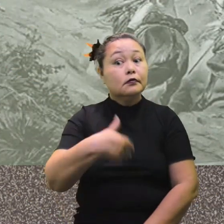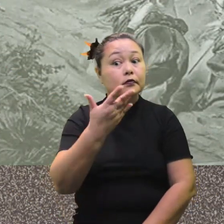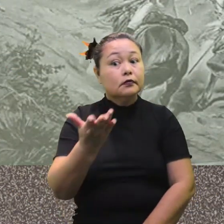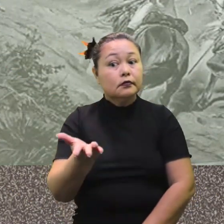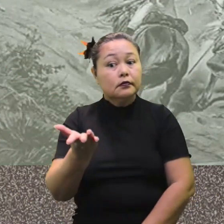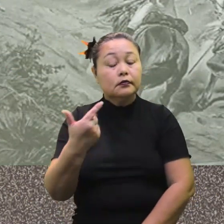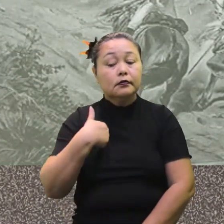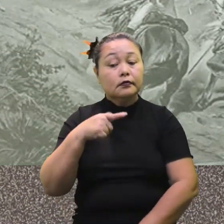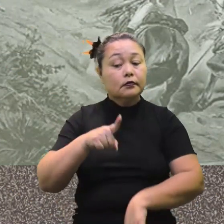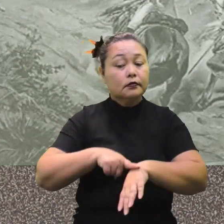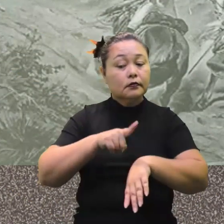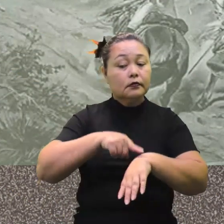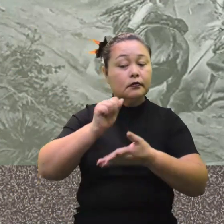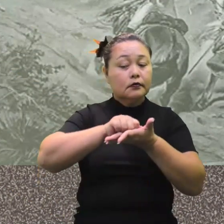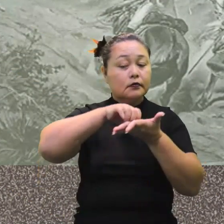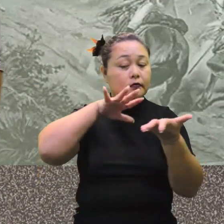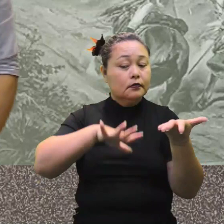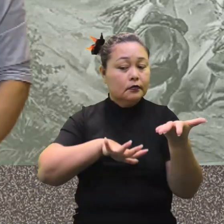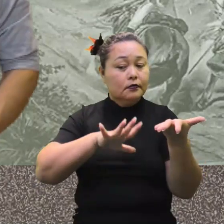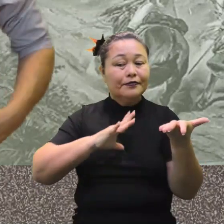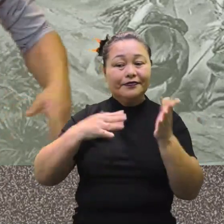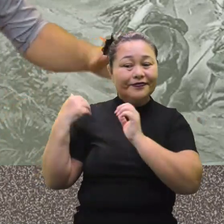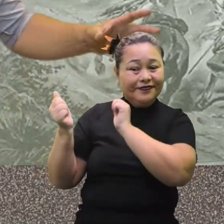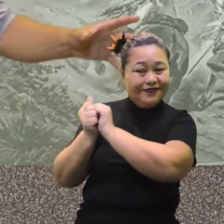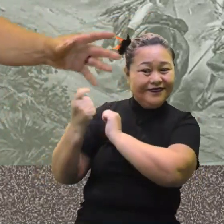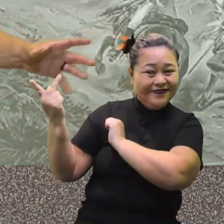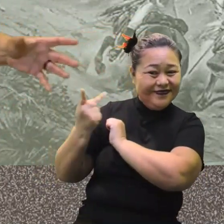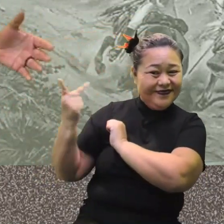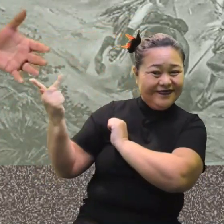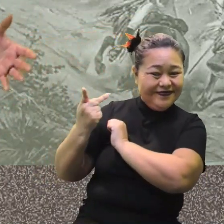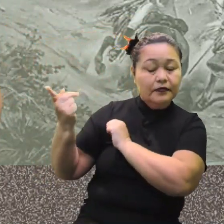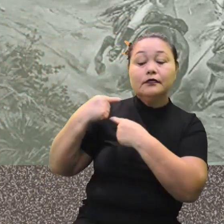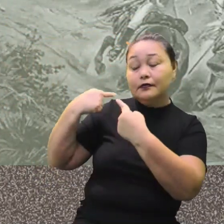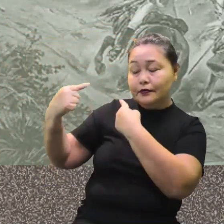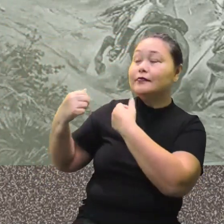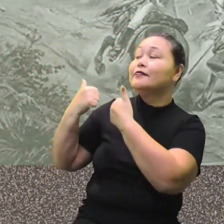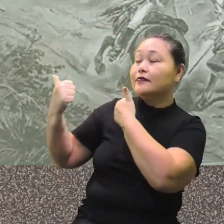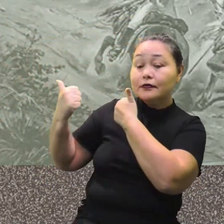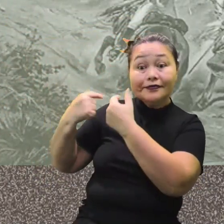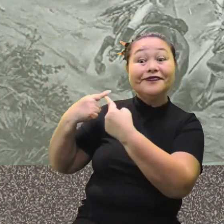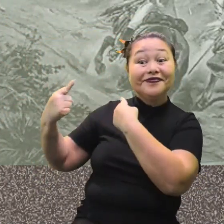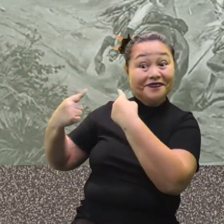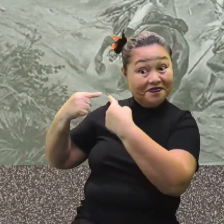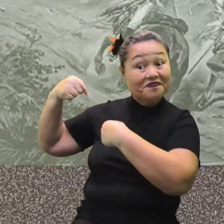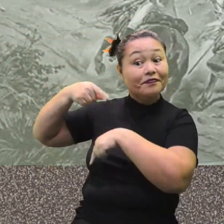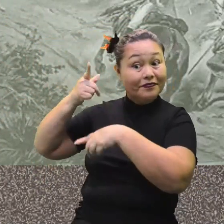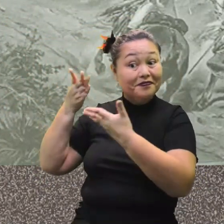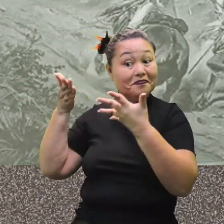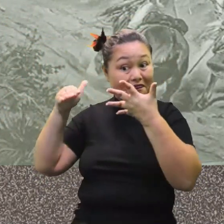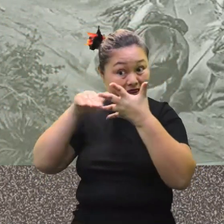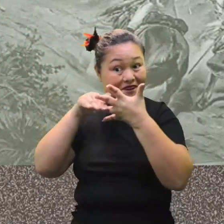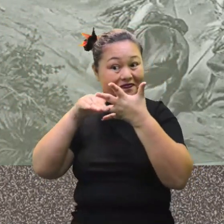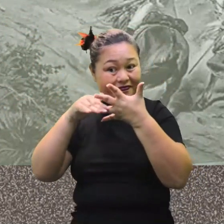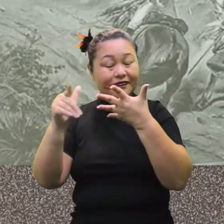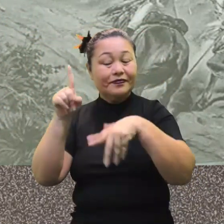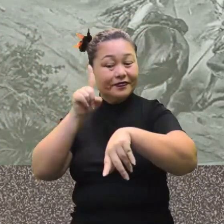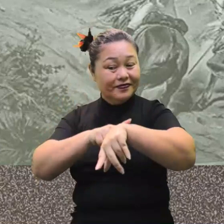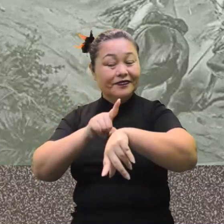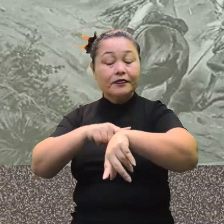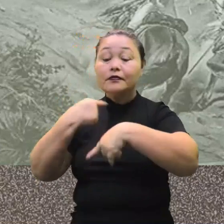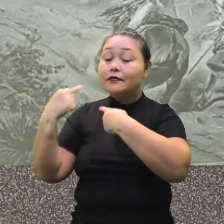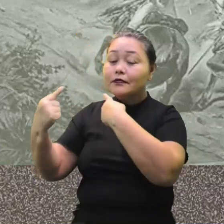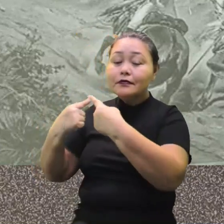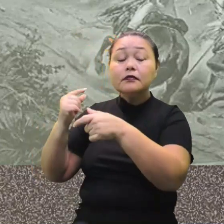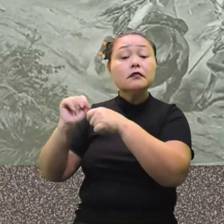E aí, chegamos na hora da atividade aí. Eu e a Aldelina, a gente estava discutindo aqui, né, Aldelina? Aqui no intervalo que nós tivemos, a gente